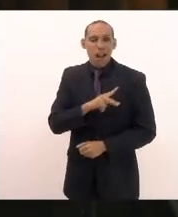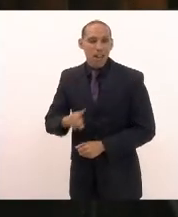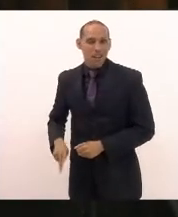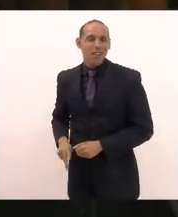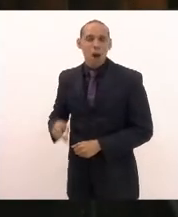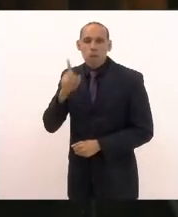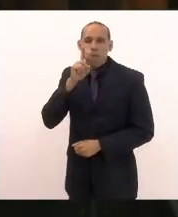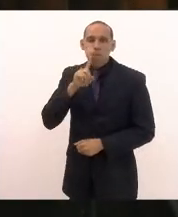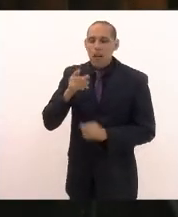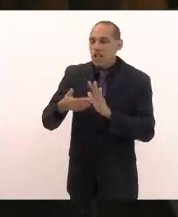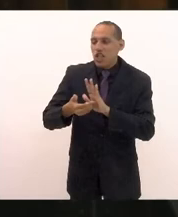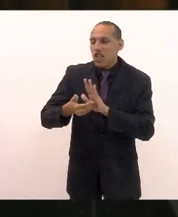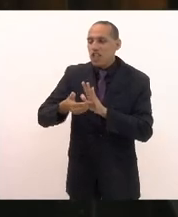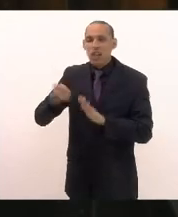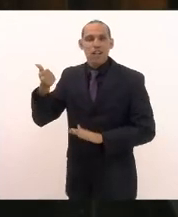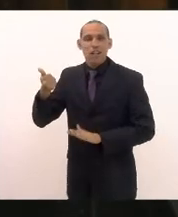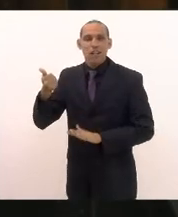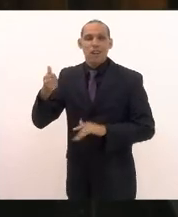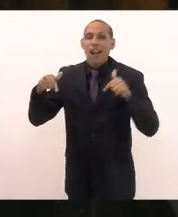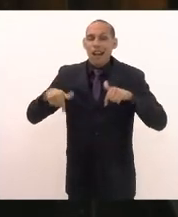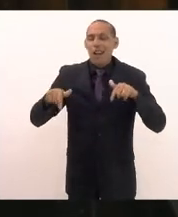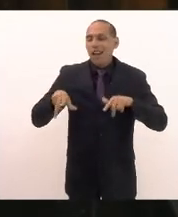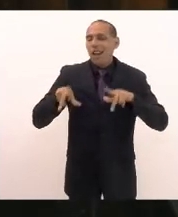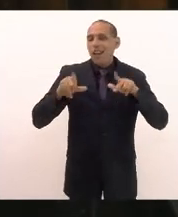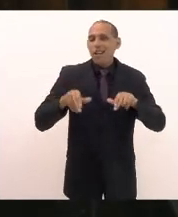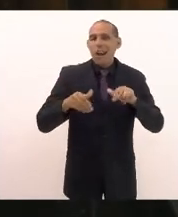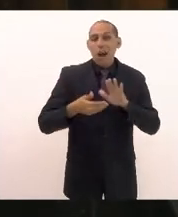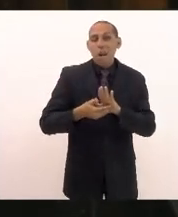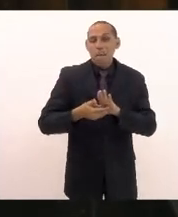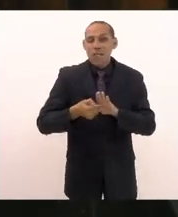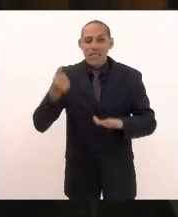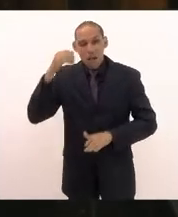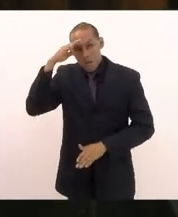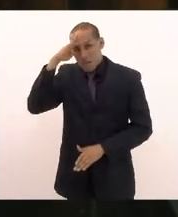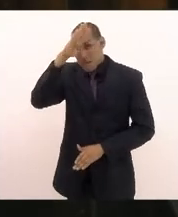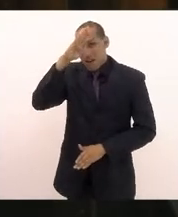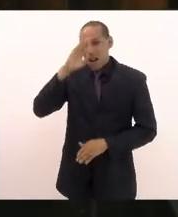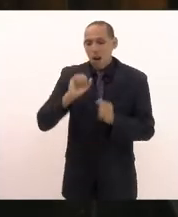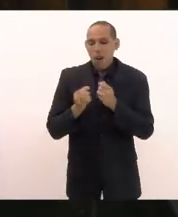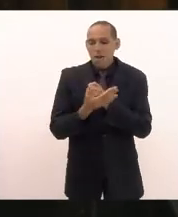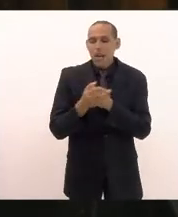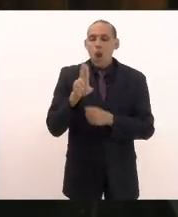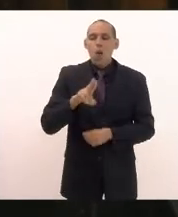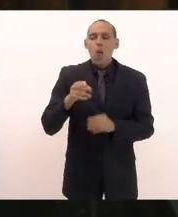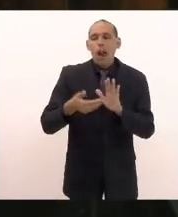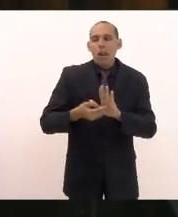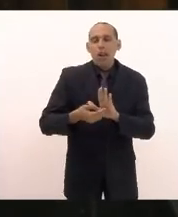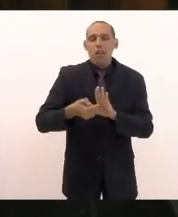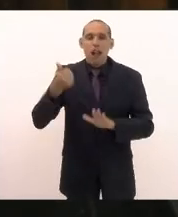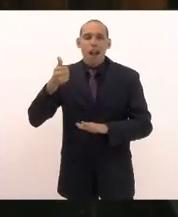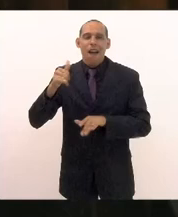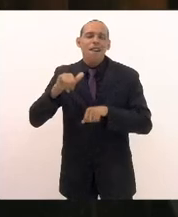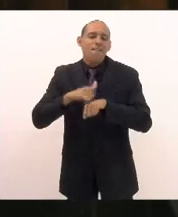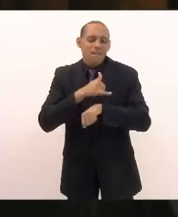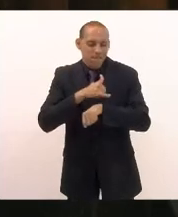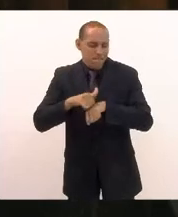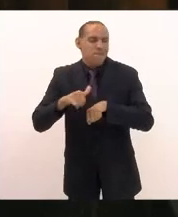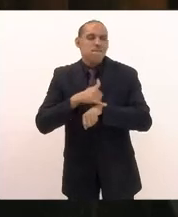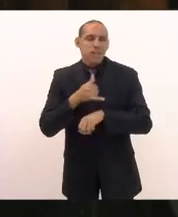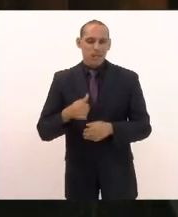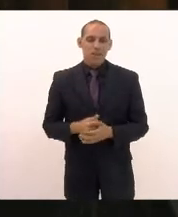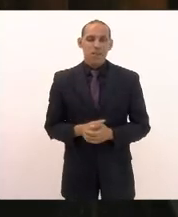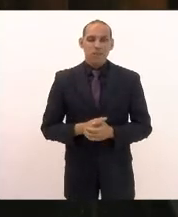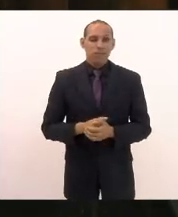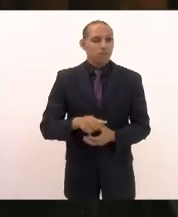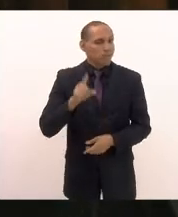usar a Covid para retirarem o presidente Jair Bolsonaro. É isso que está por trás. E